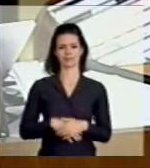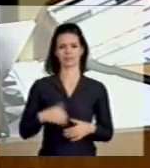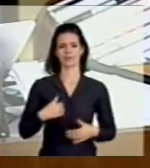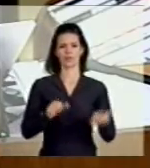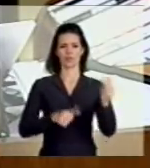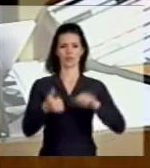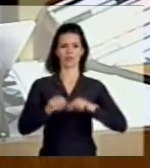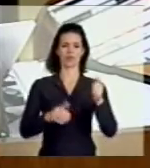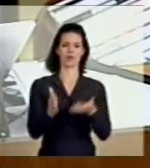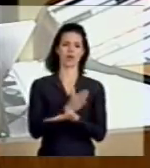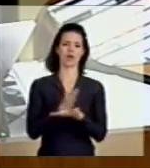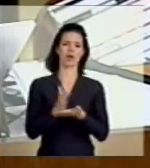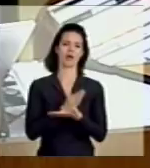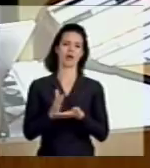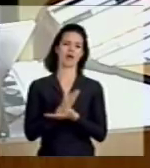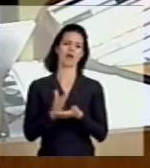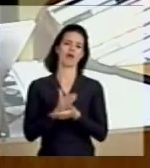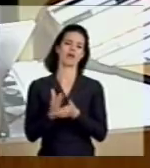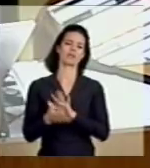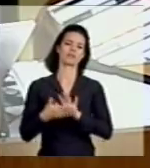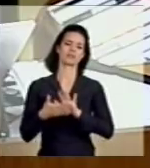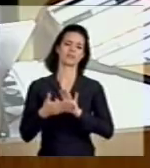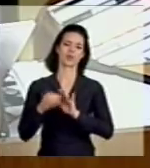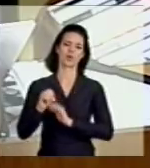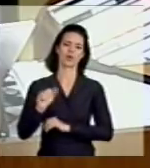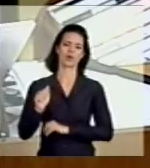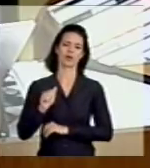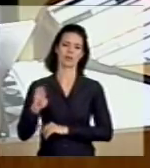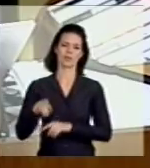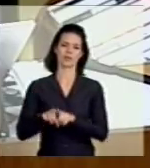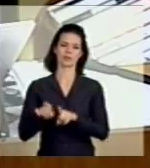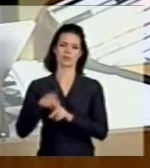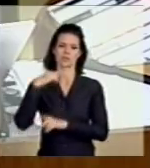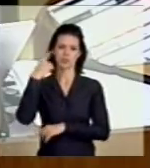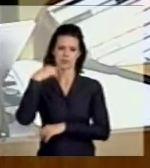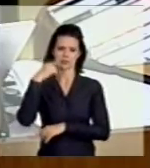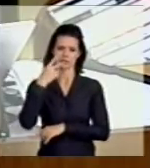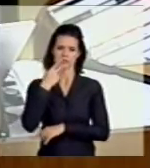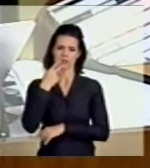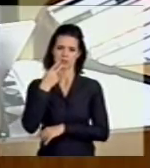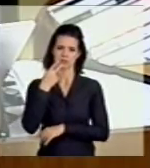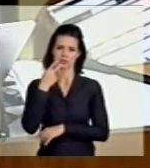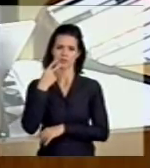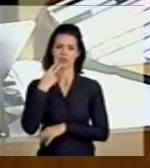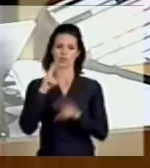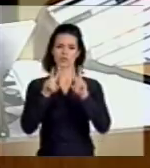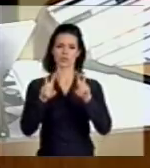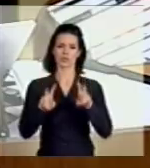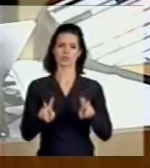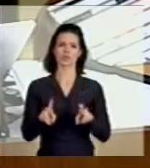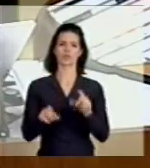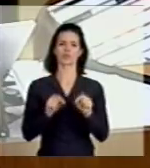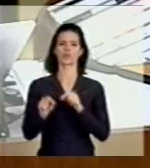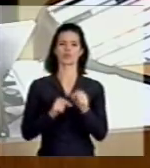as ponderações do Conselho Federal do OAB e dos advogados que se manifestaram nos autos, no que tange aos honorários